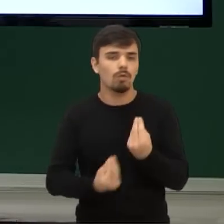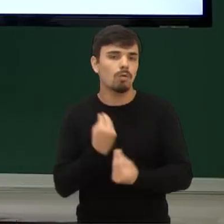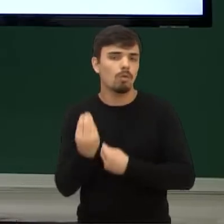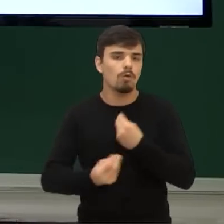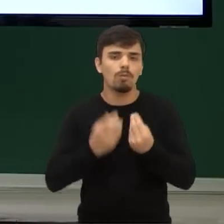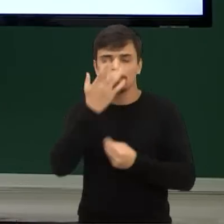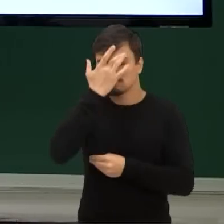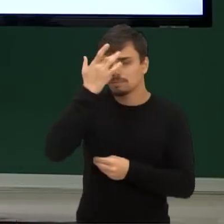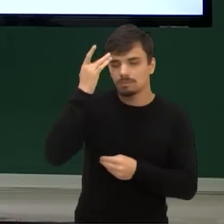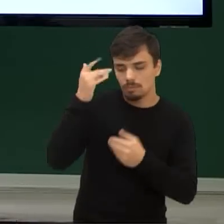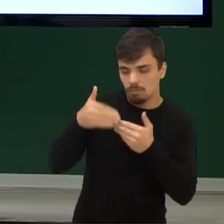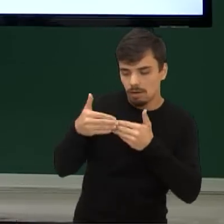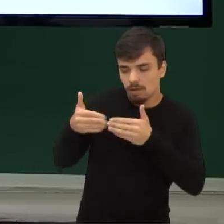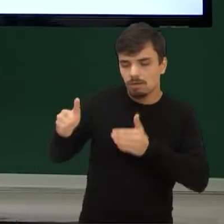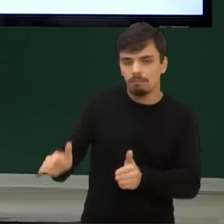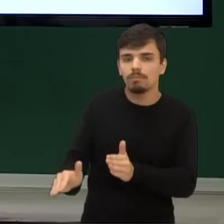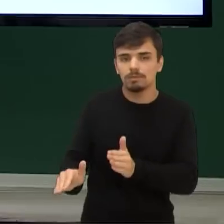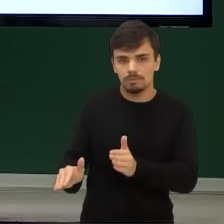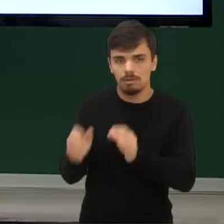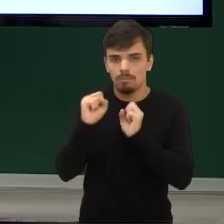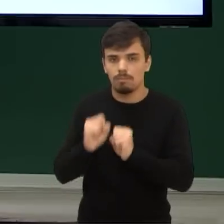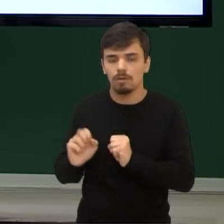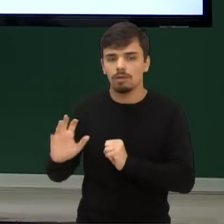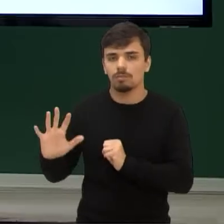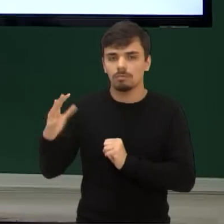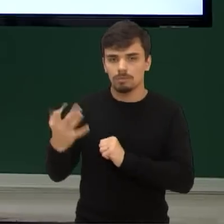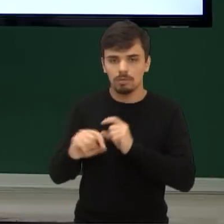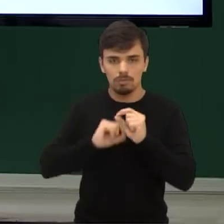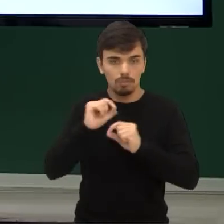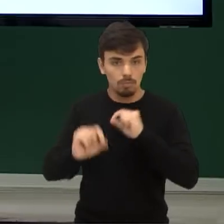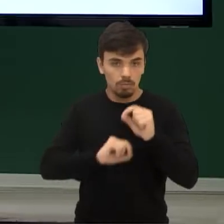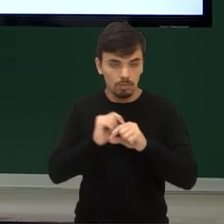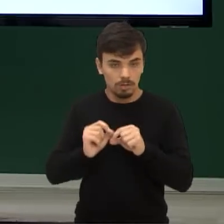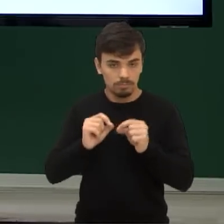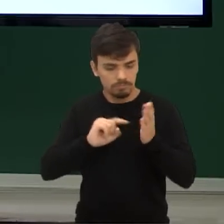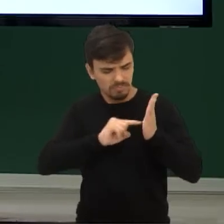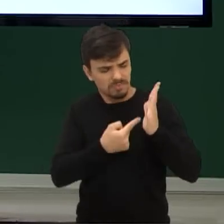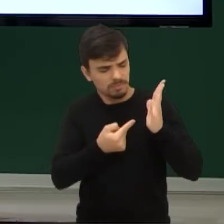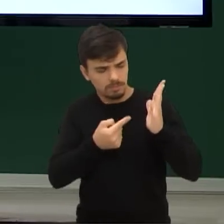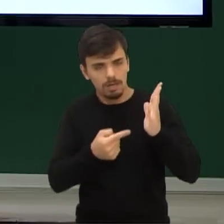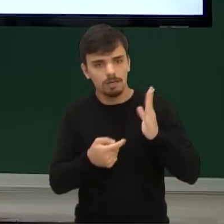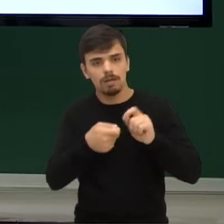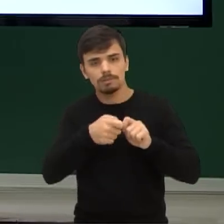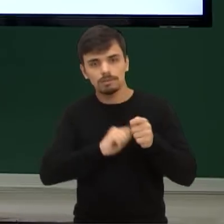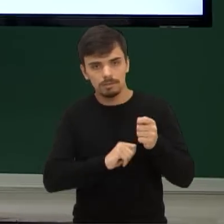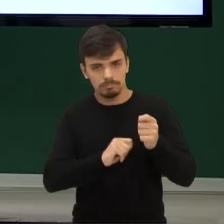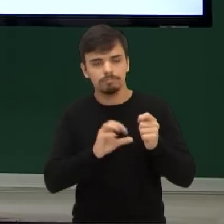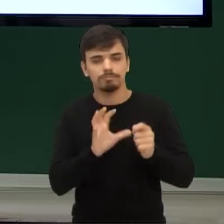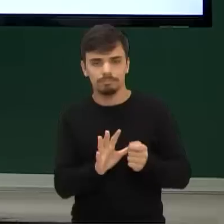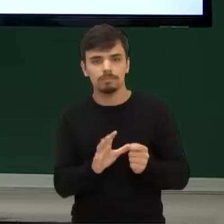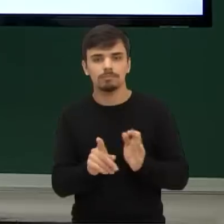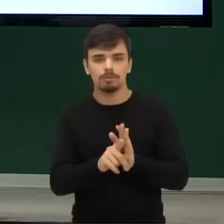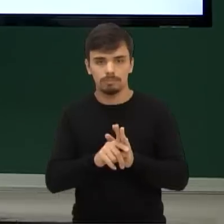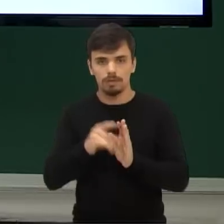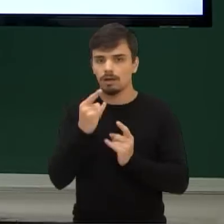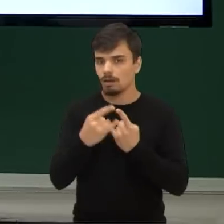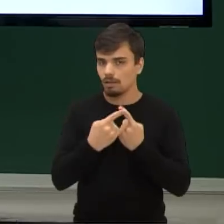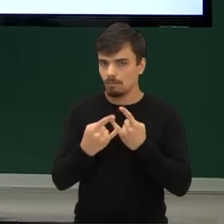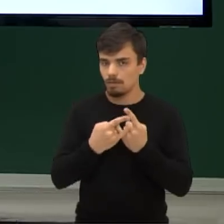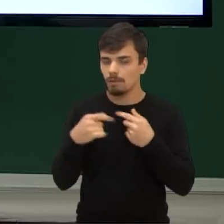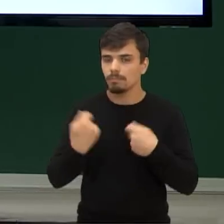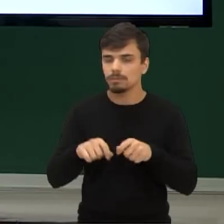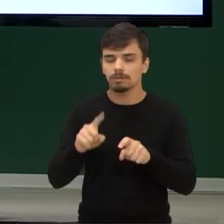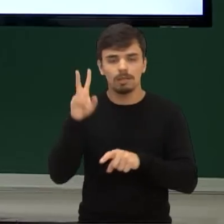pessoa vai abrir, rasgar, né, pode acontecer de furar, de rasgar ela. E aí, claro, temos que lembrar que